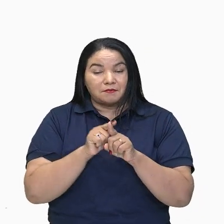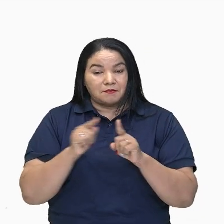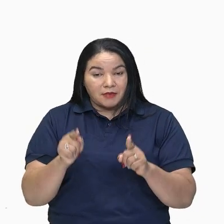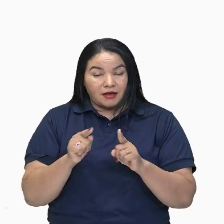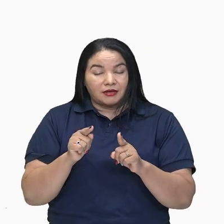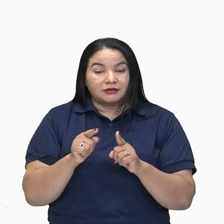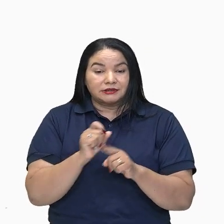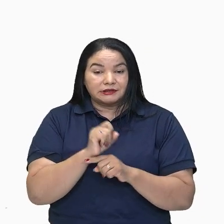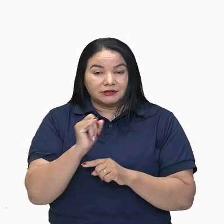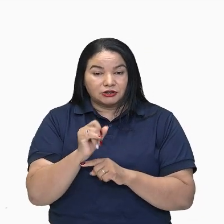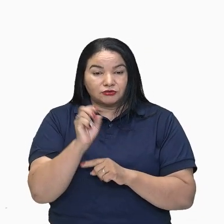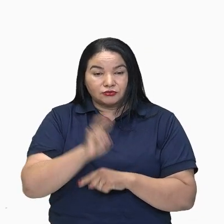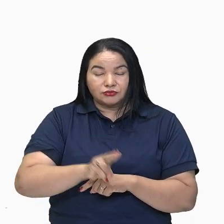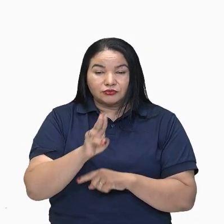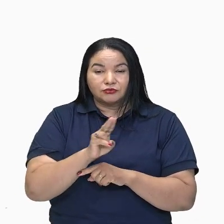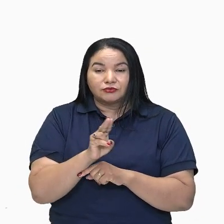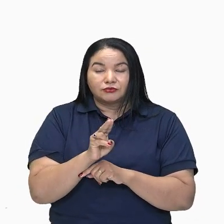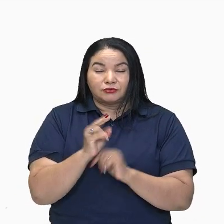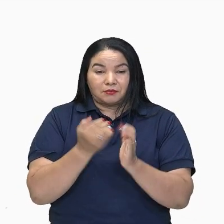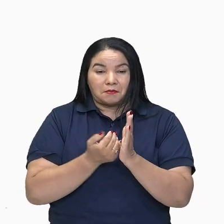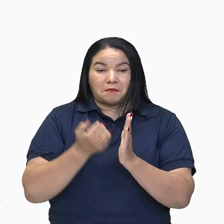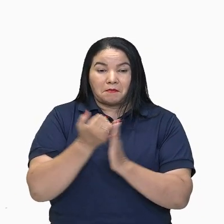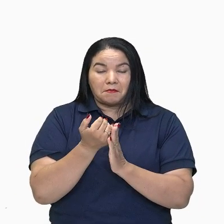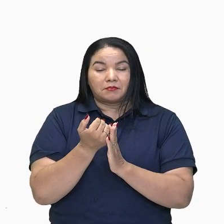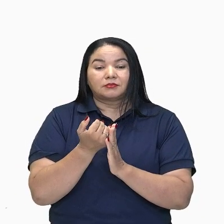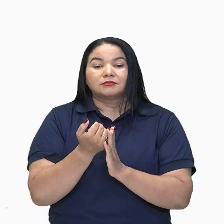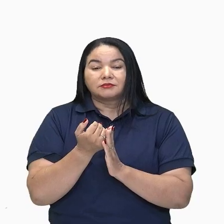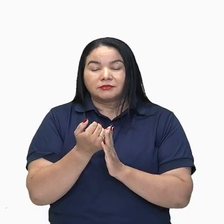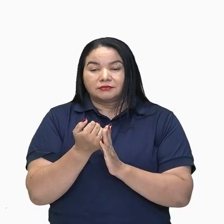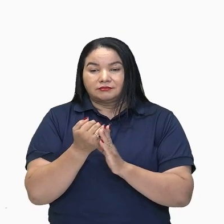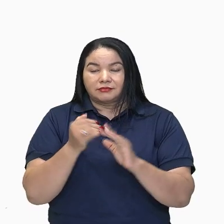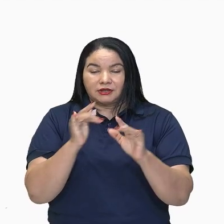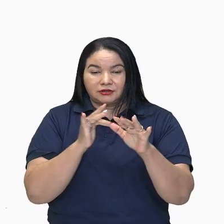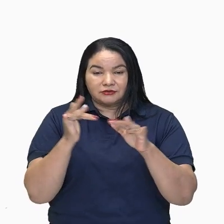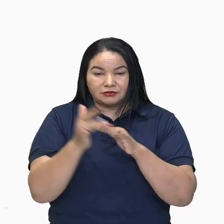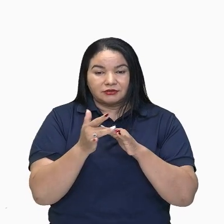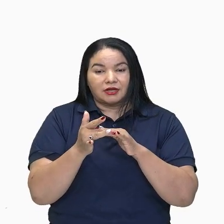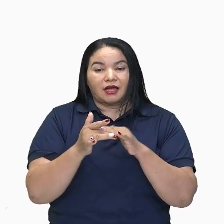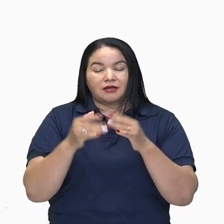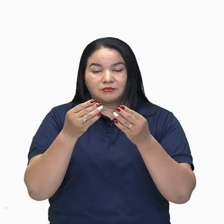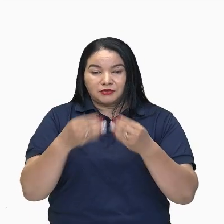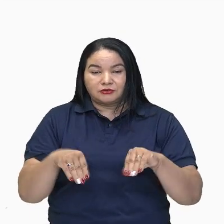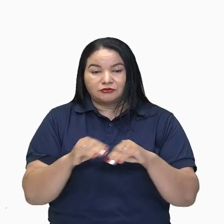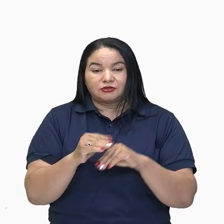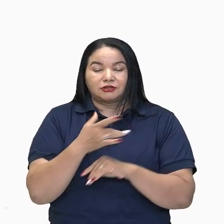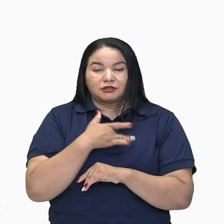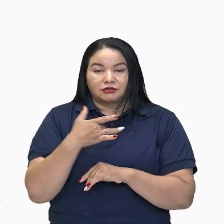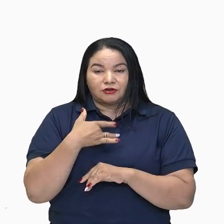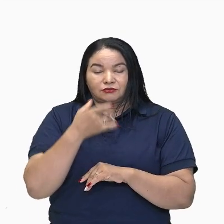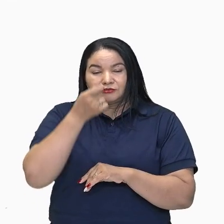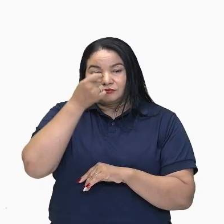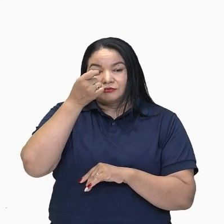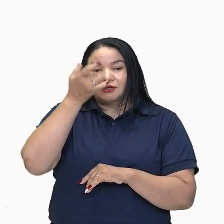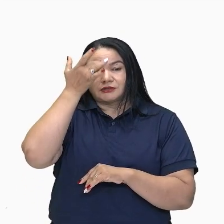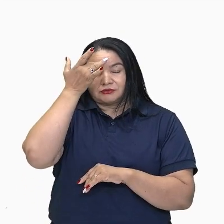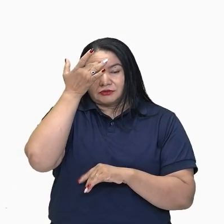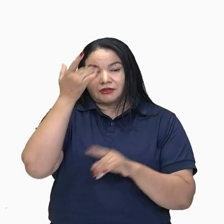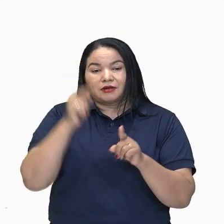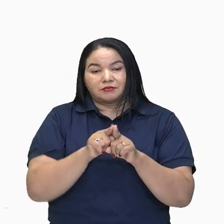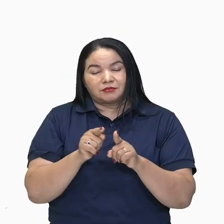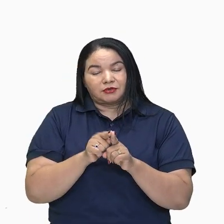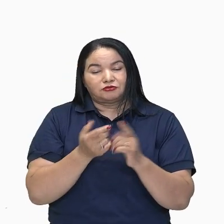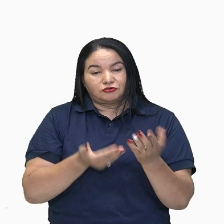uso excessivo de redes sociais tem prejudicado a saúde mental dos jovens. Pesquisas